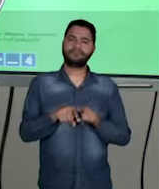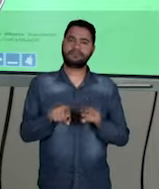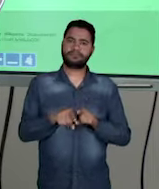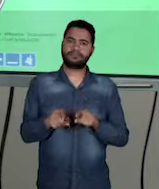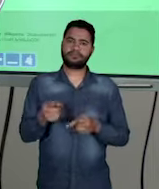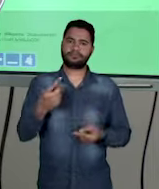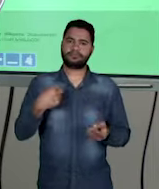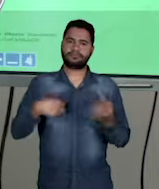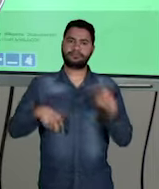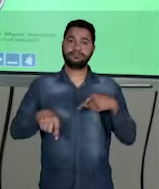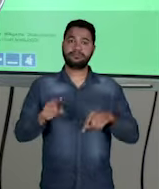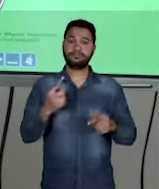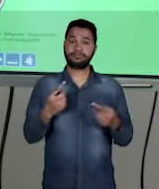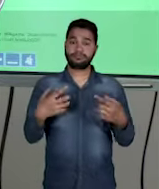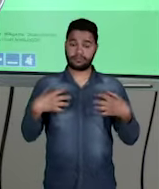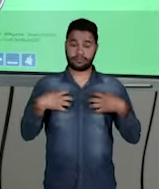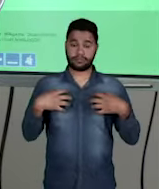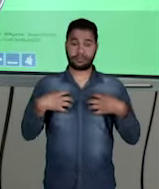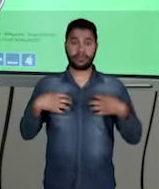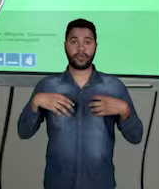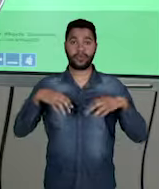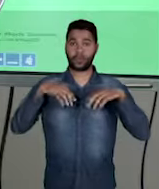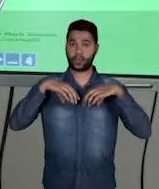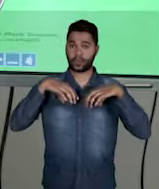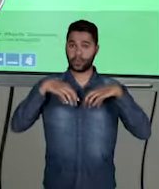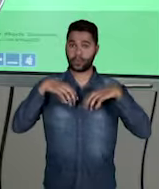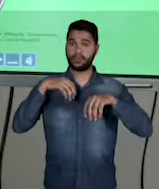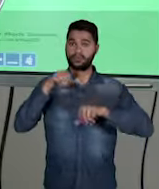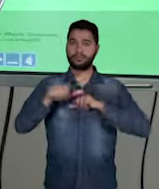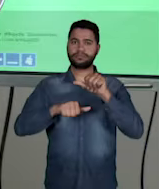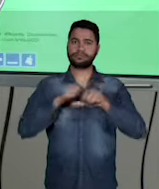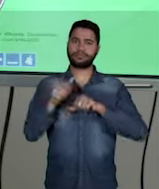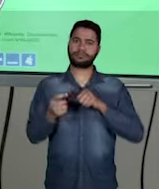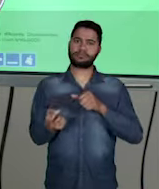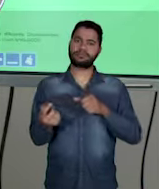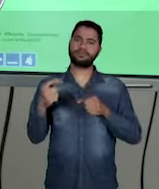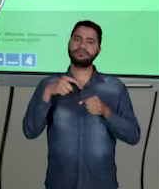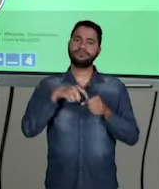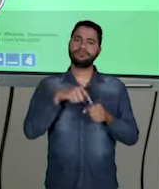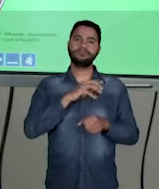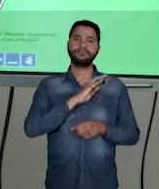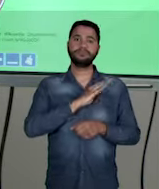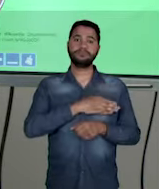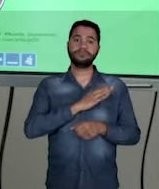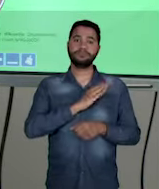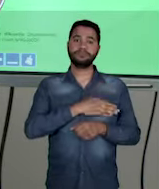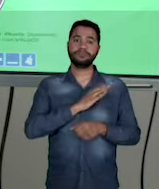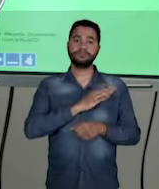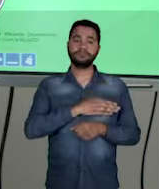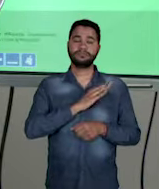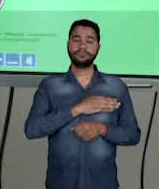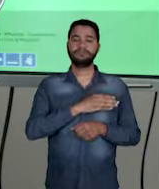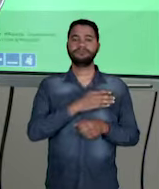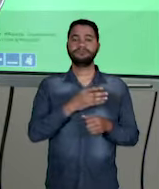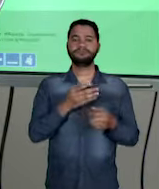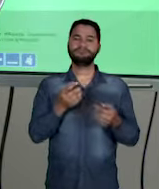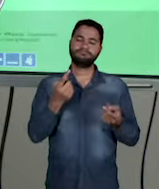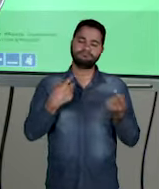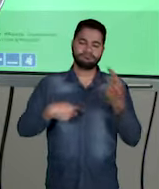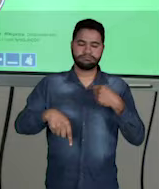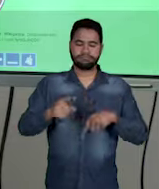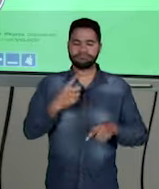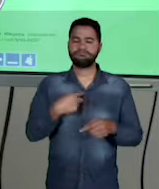no pulmão, houve a troca gasosa, ele volta então para o coração. Esse é o caminho que o